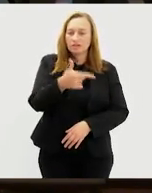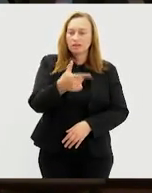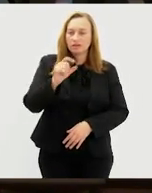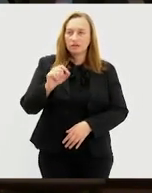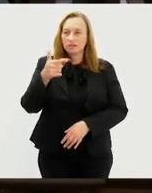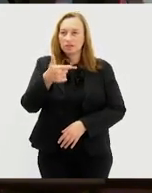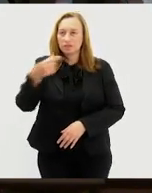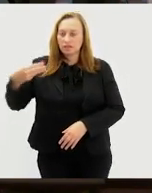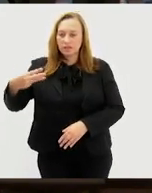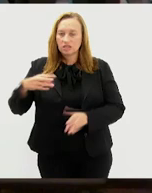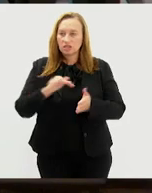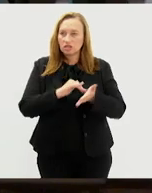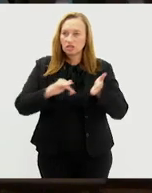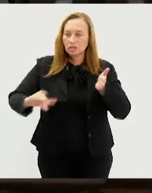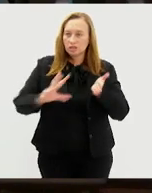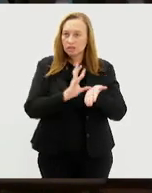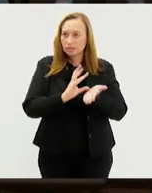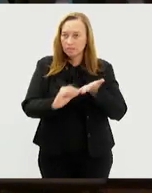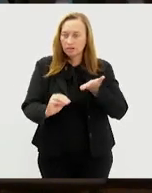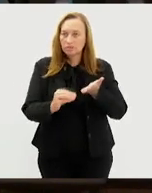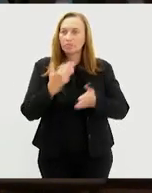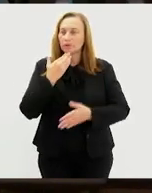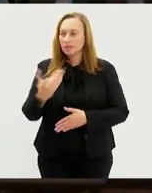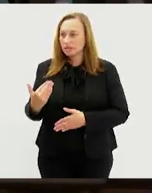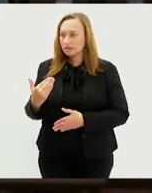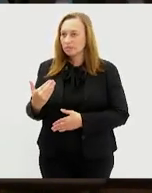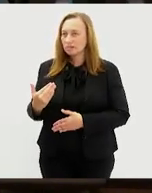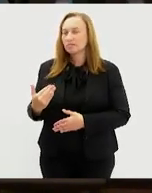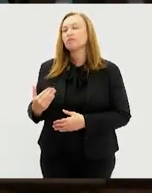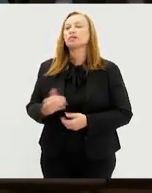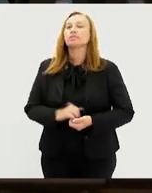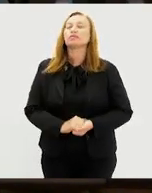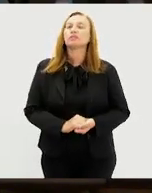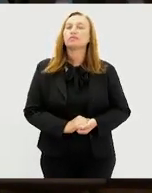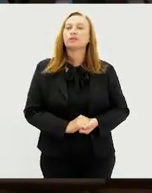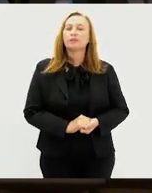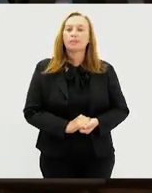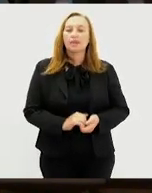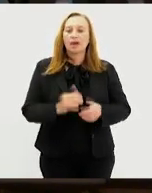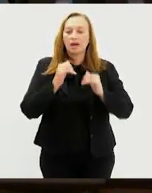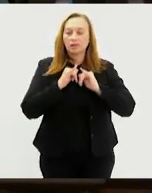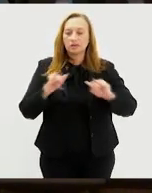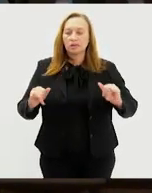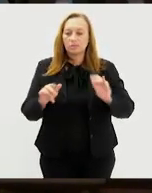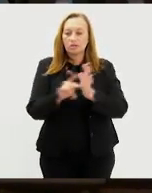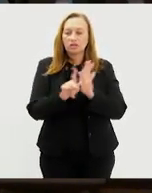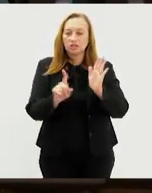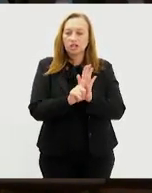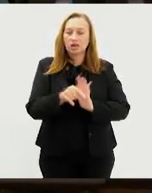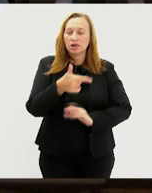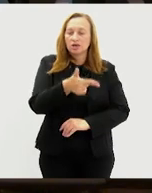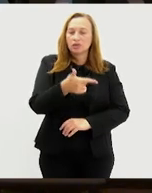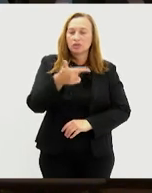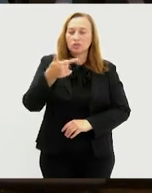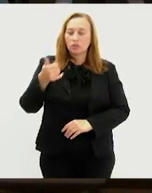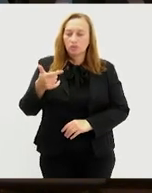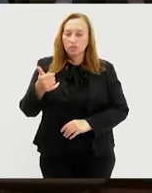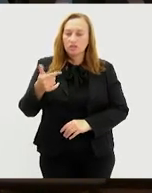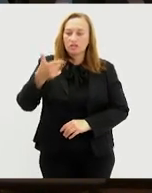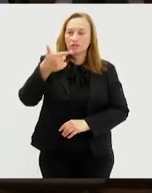retirado de pauta pedido do autor a Anunci o projeto de lei 1229 de23 de